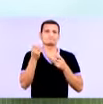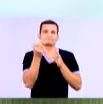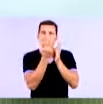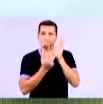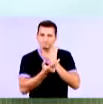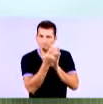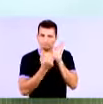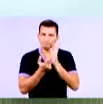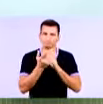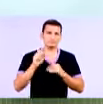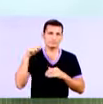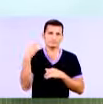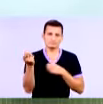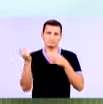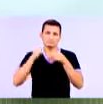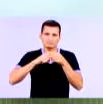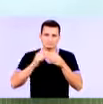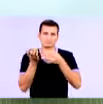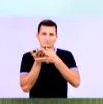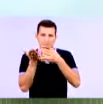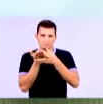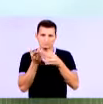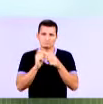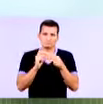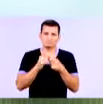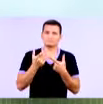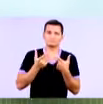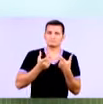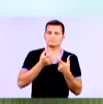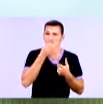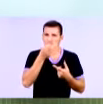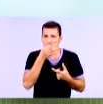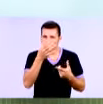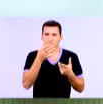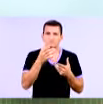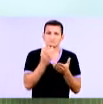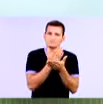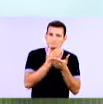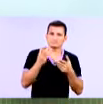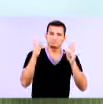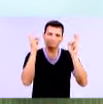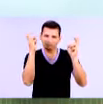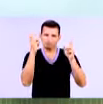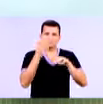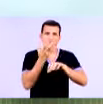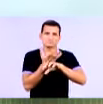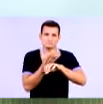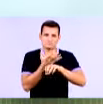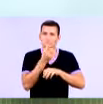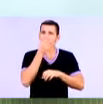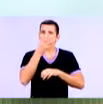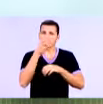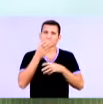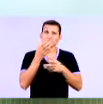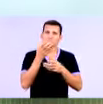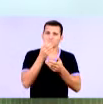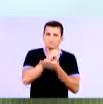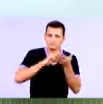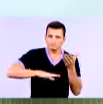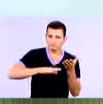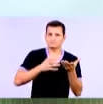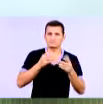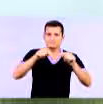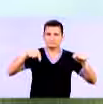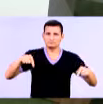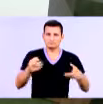nós voltamos para fazer os comentários das respostas de vocês e abordar outros assuntos da disciplina. Então, bom trabalho para vocês, atividade